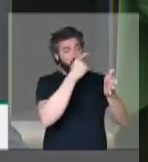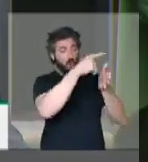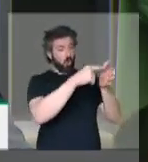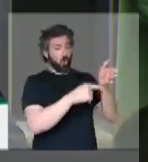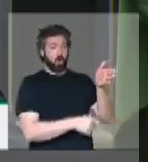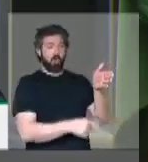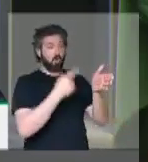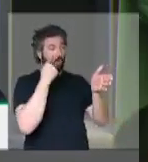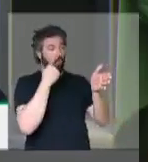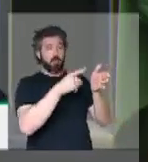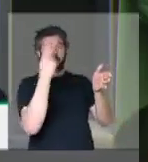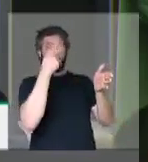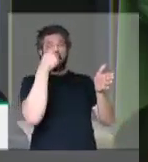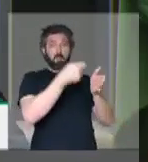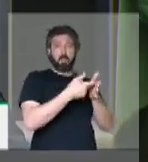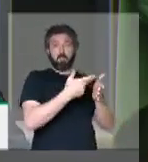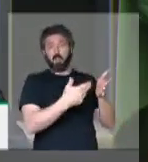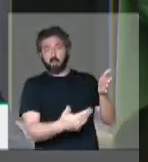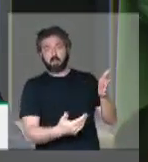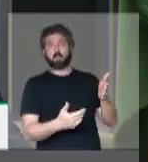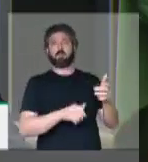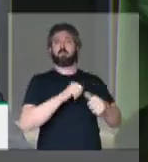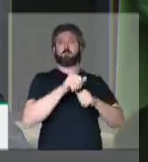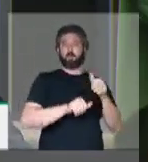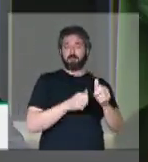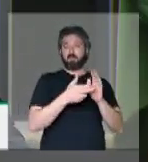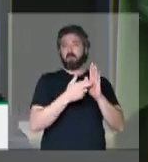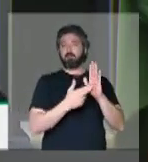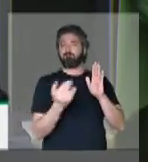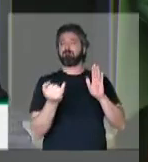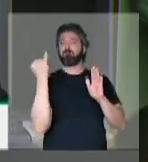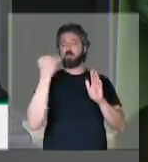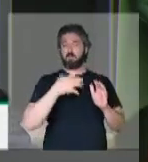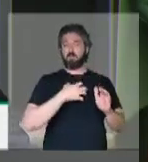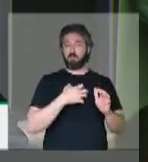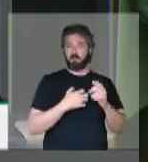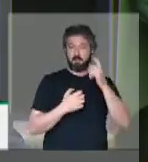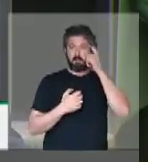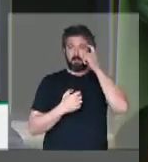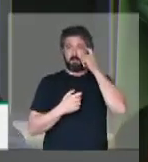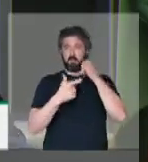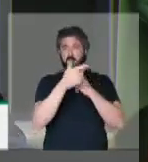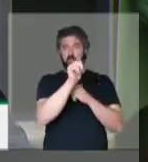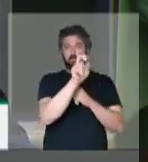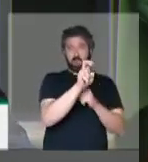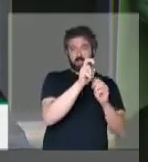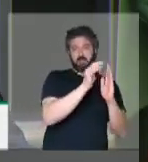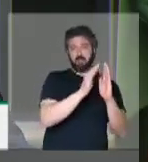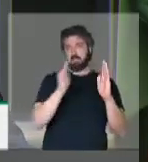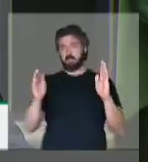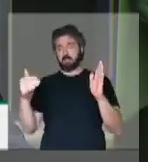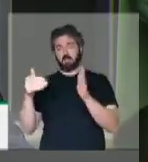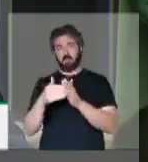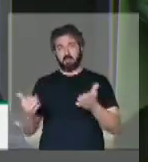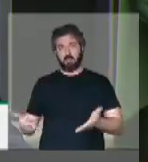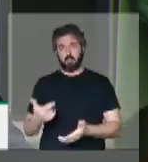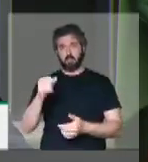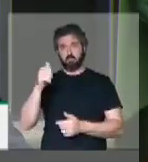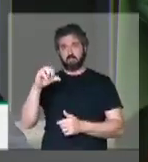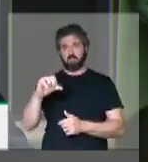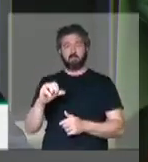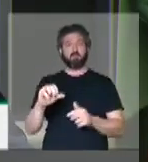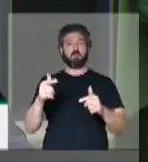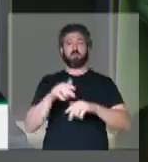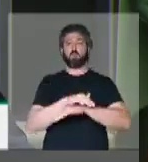mesma forma, fizemos mudanças importantes. Na Bahia, de 2015 para cá, não teremos